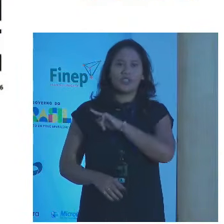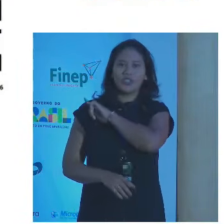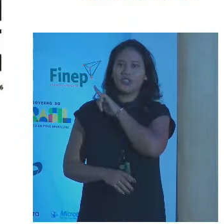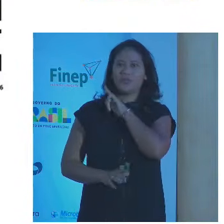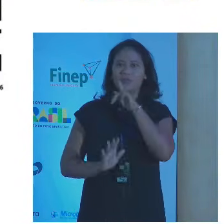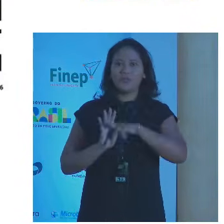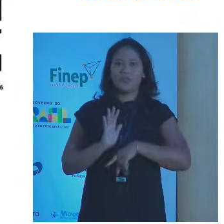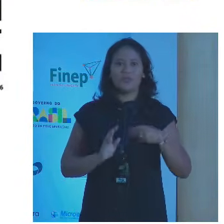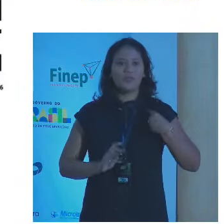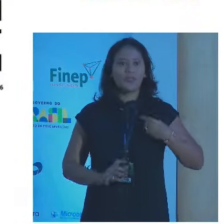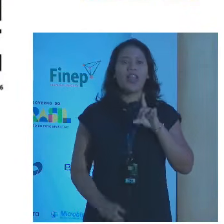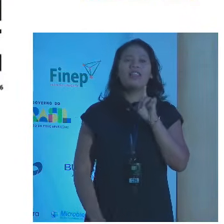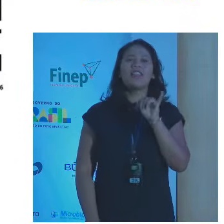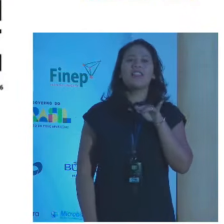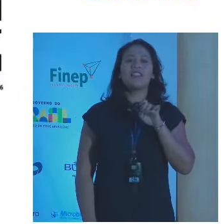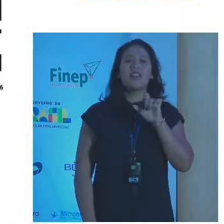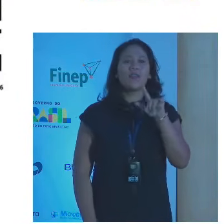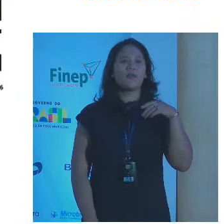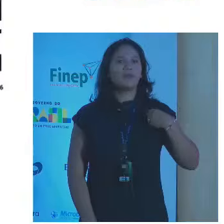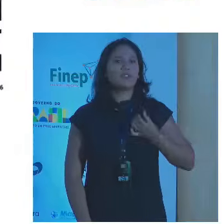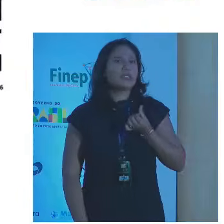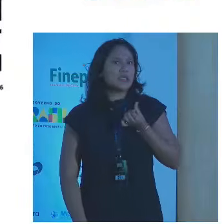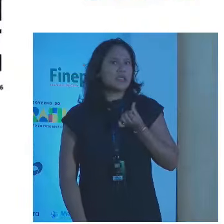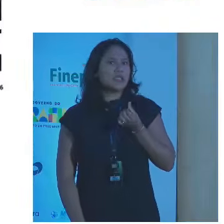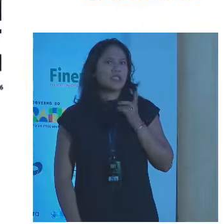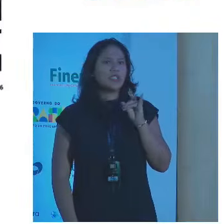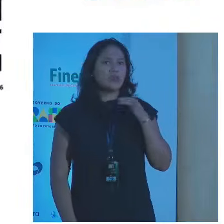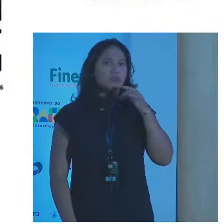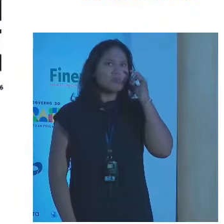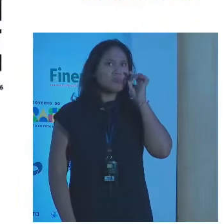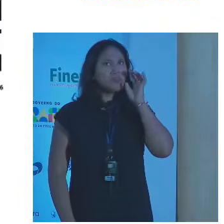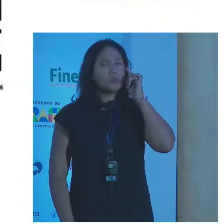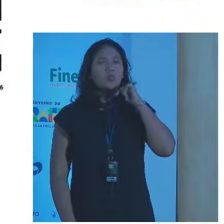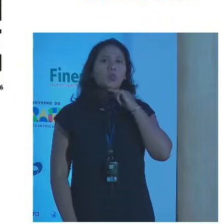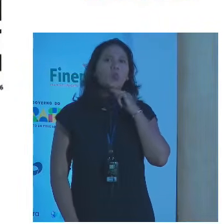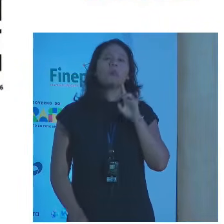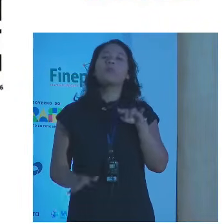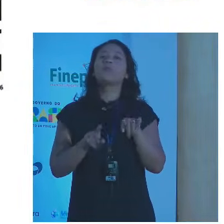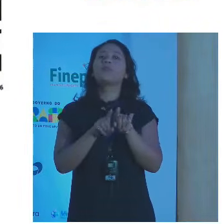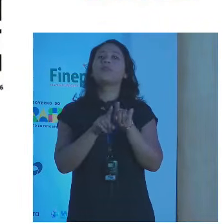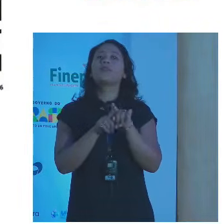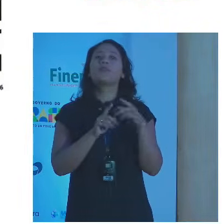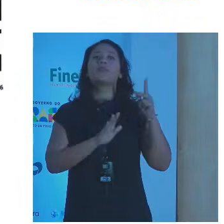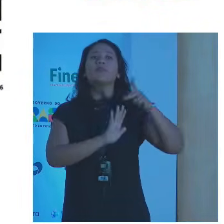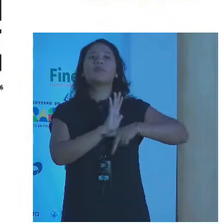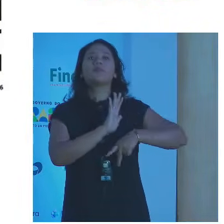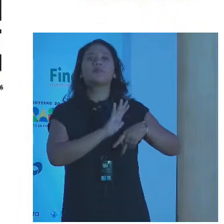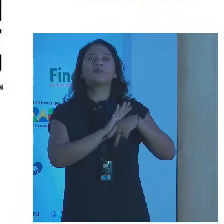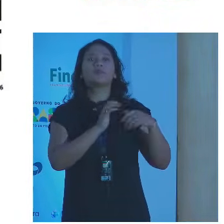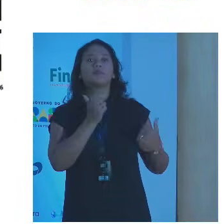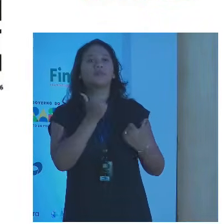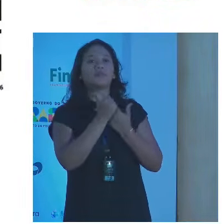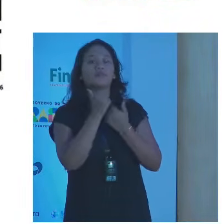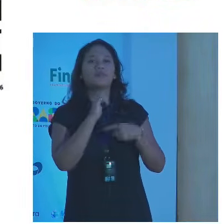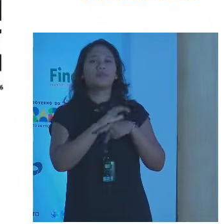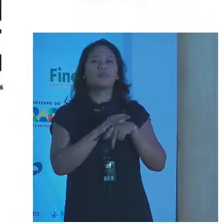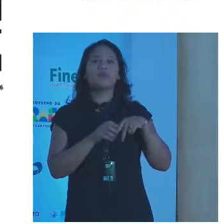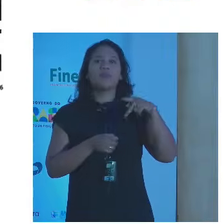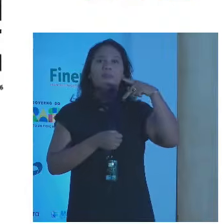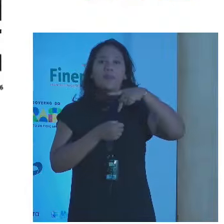também. Acho que faz 6 dias que eu desembarquei, se não me engano. Então, nesse projeto com financiamento da